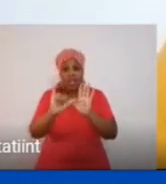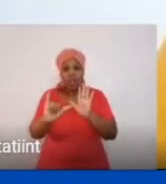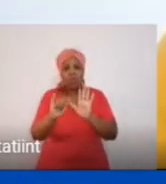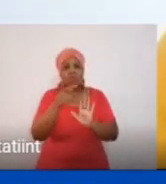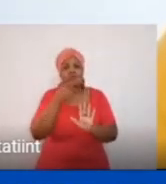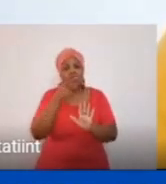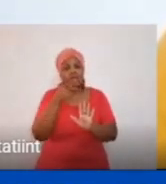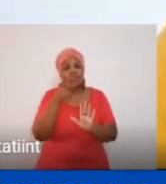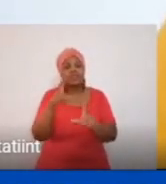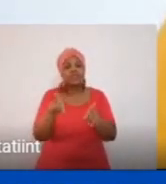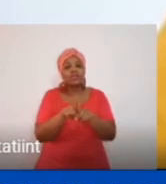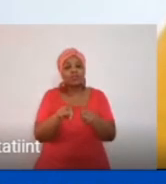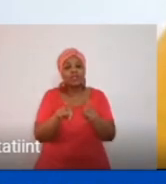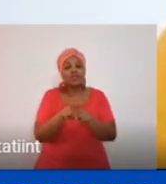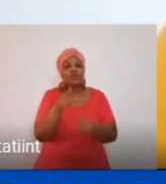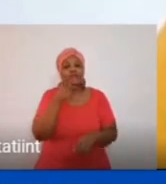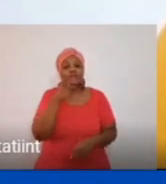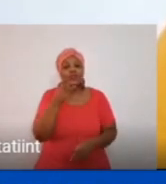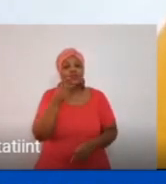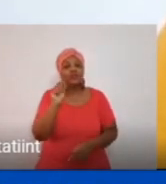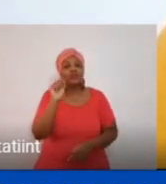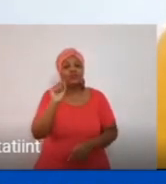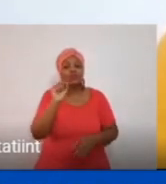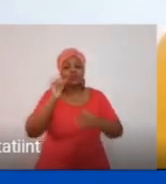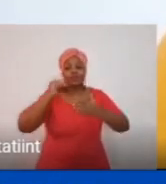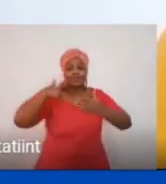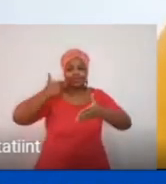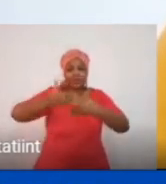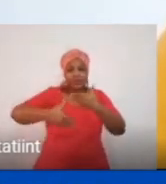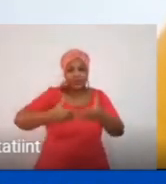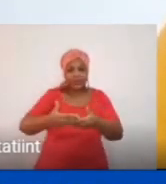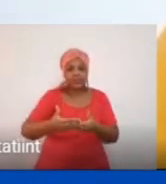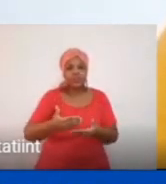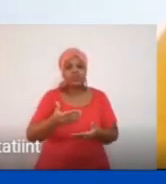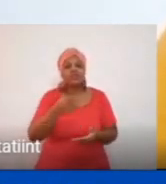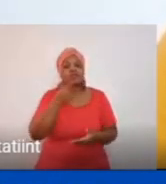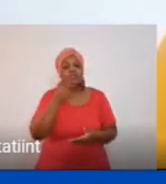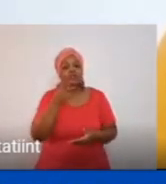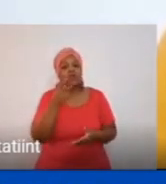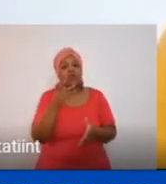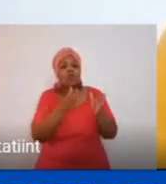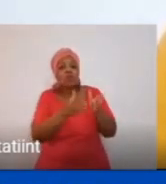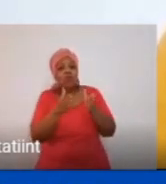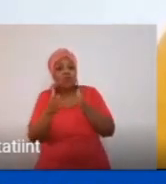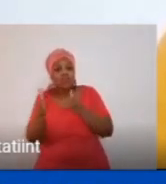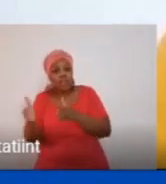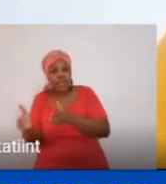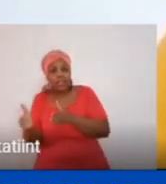e nos instrumentos de políticas públicas processos e construções